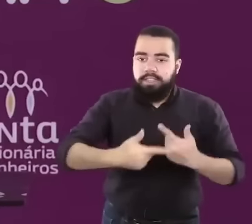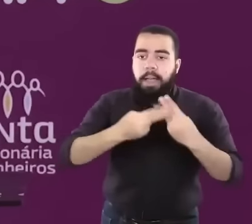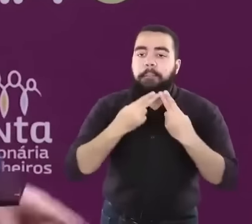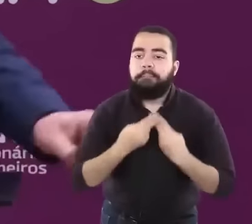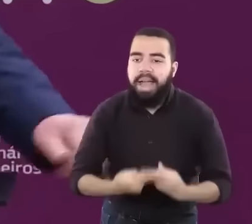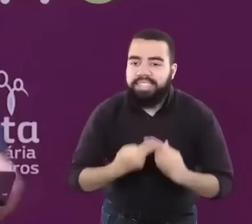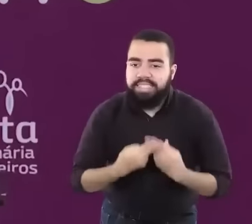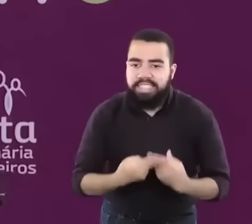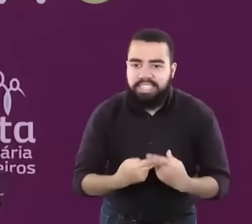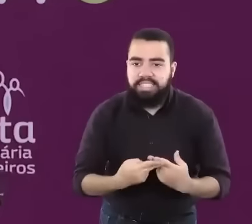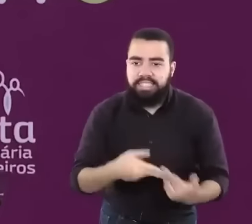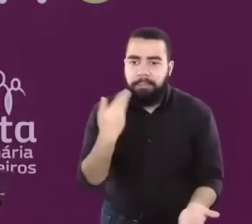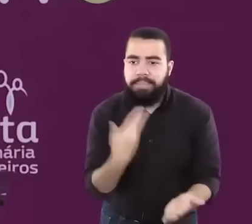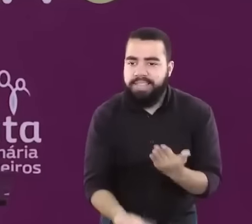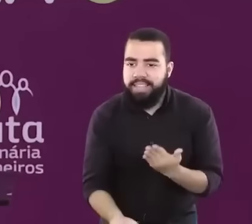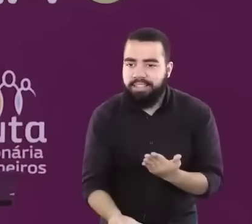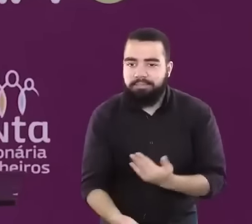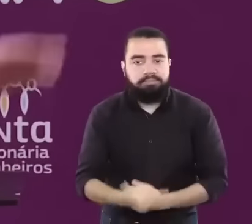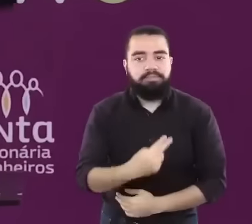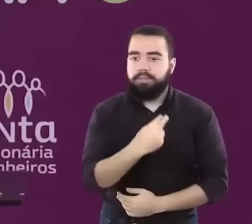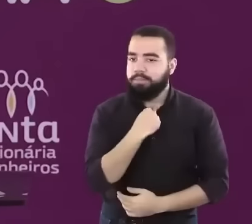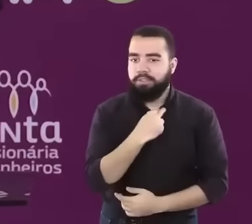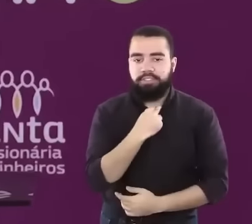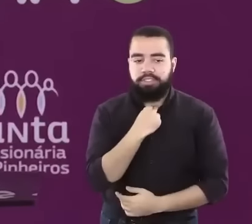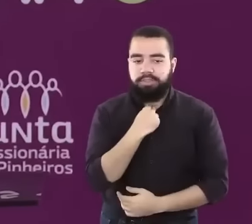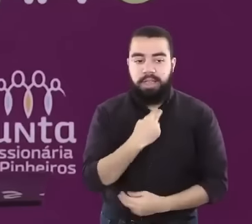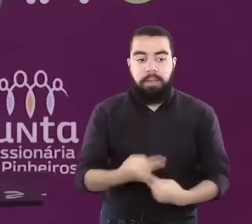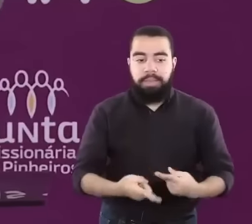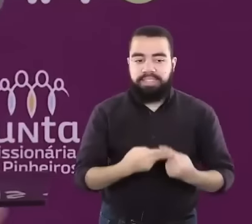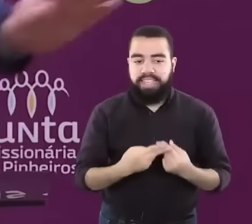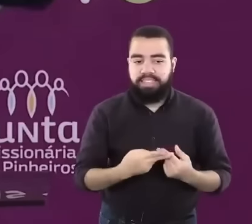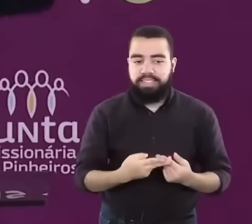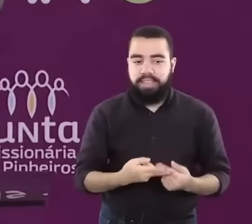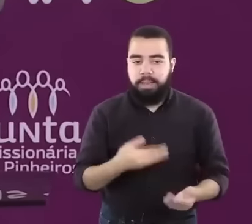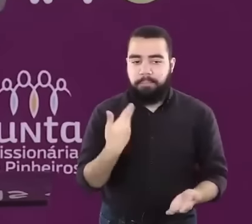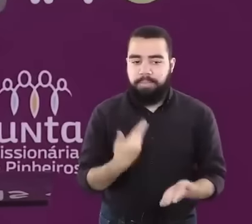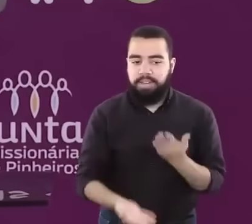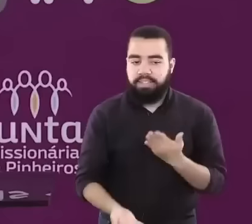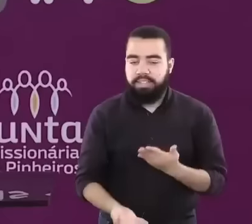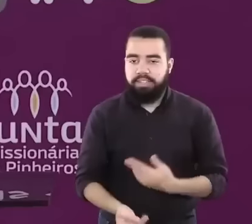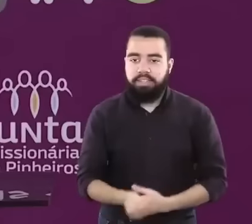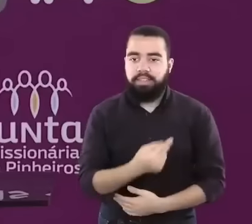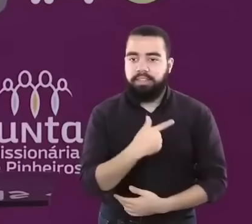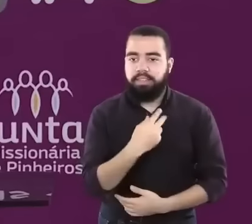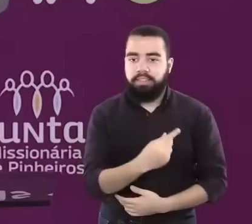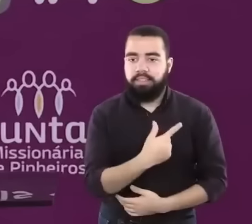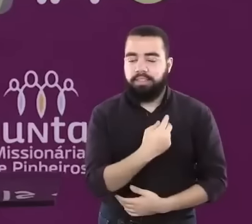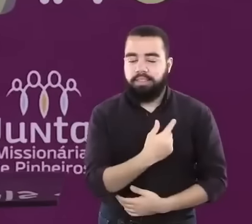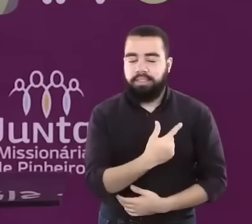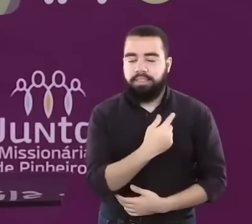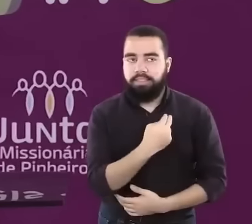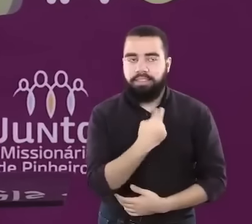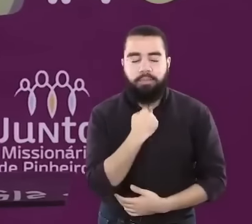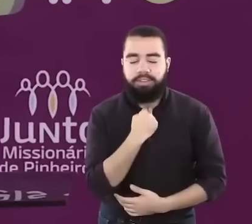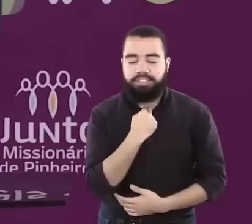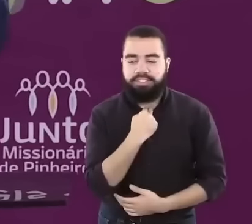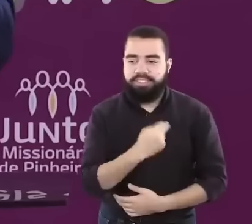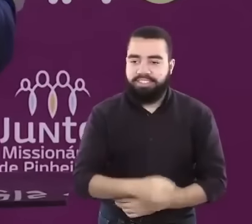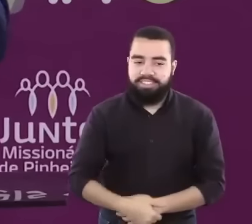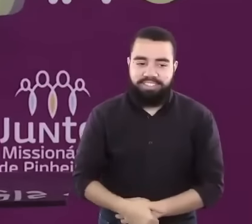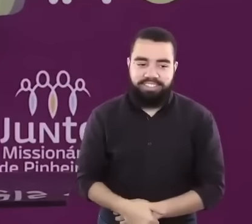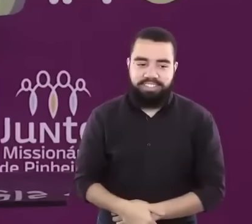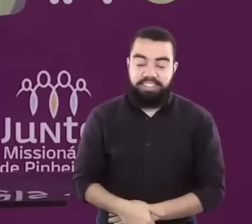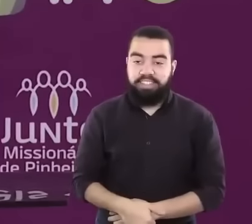não te impaciente calma por que isso irmãos porque a gente